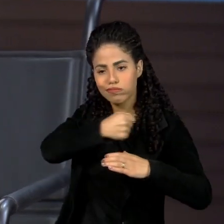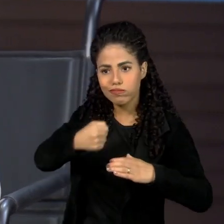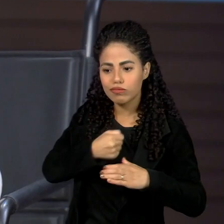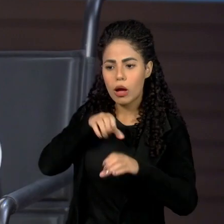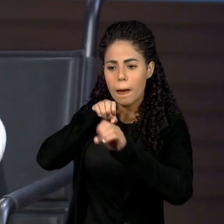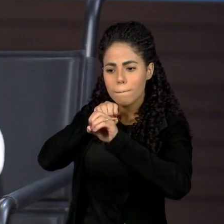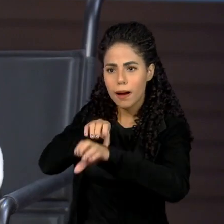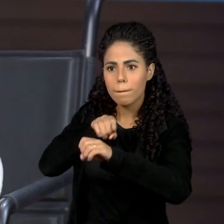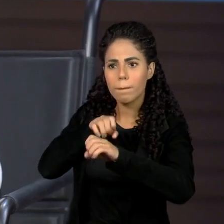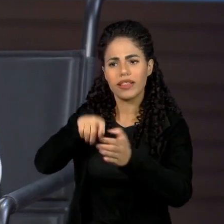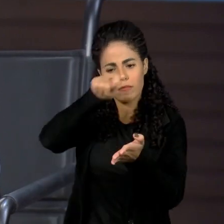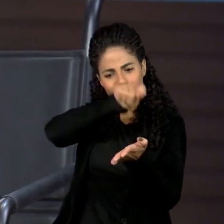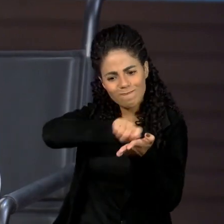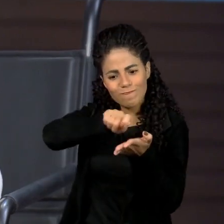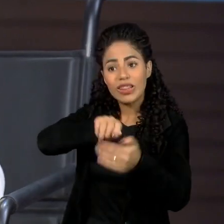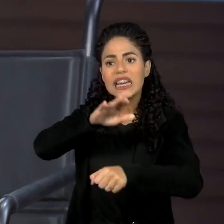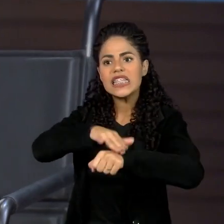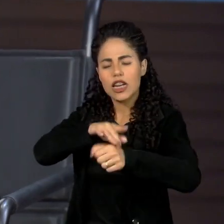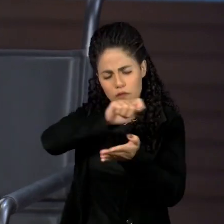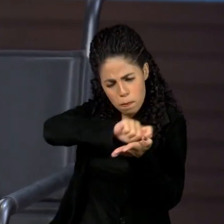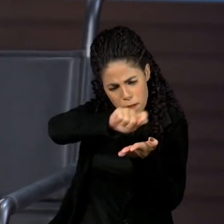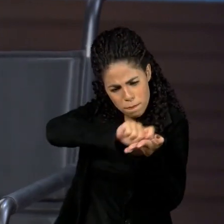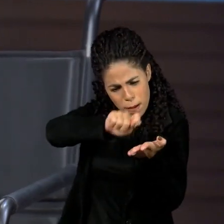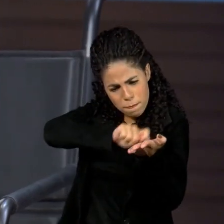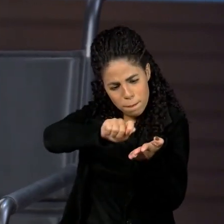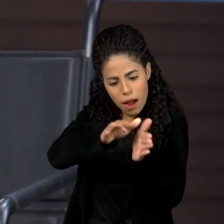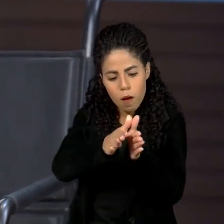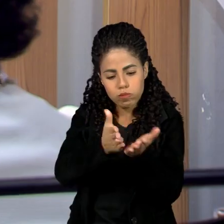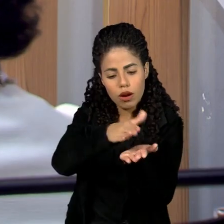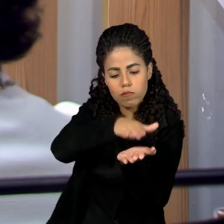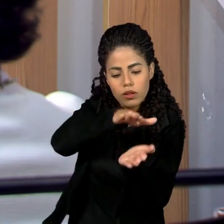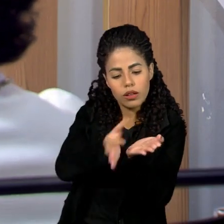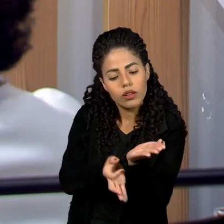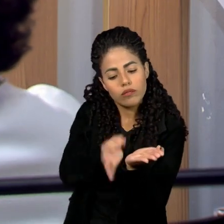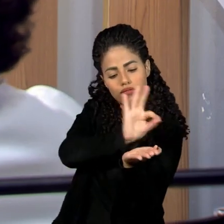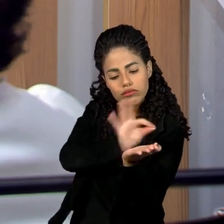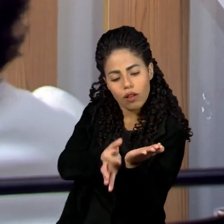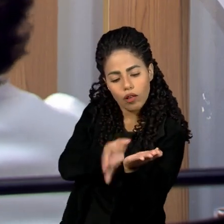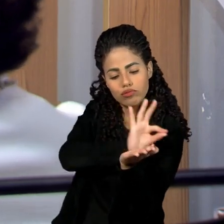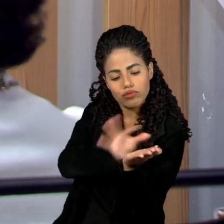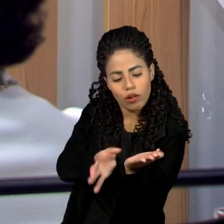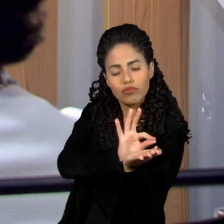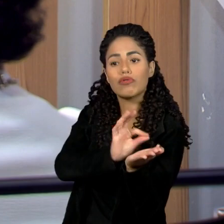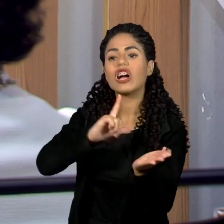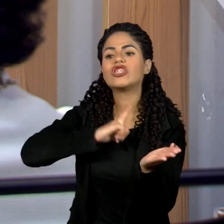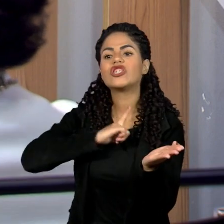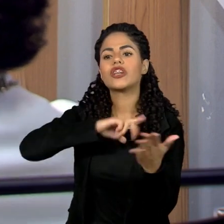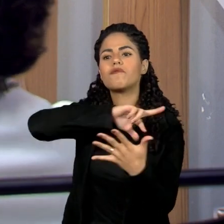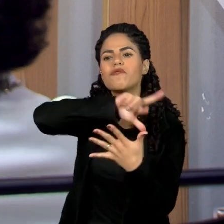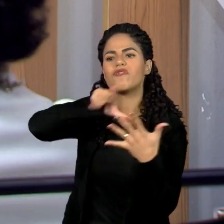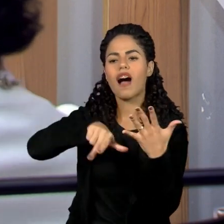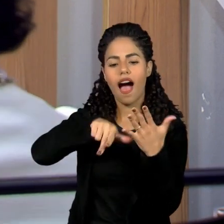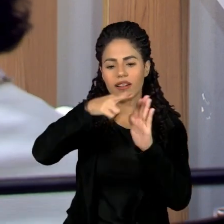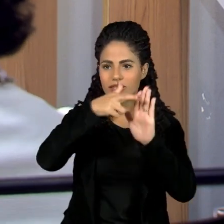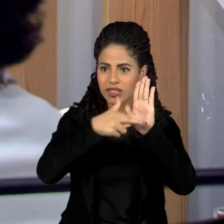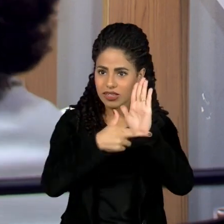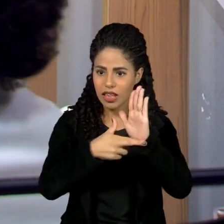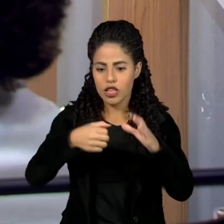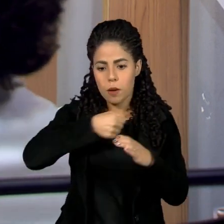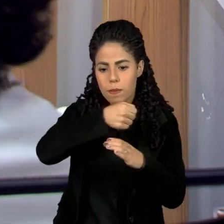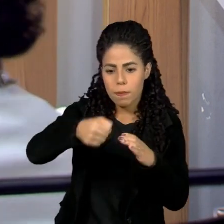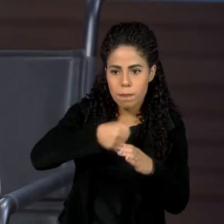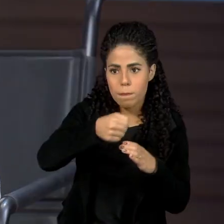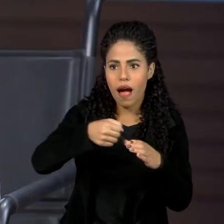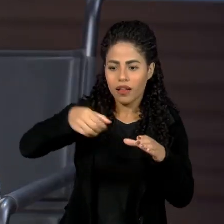nesses cadernos de mulher para mulher e também muito regionalizado. Então, a gente tinha as diversas cozinhas brasileiras com seus